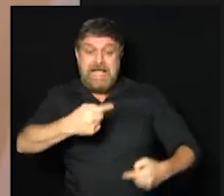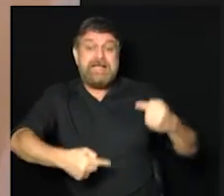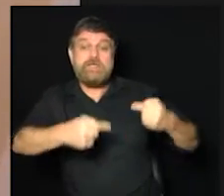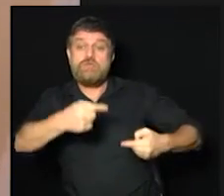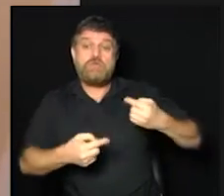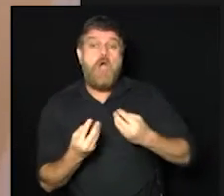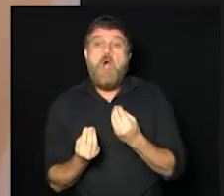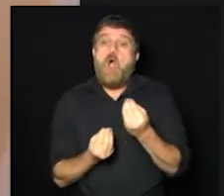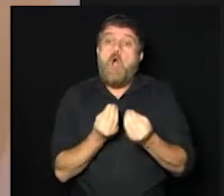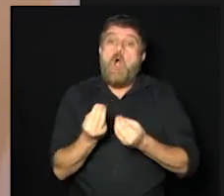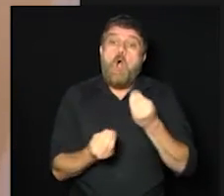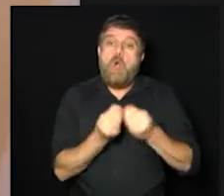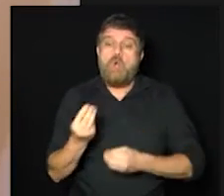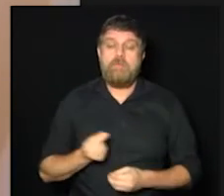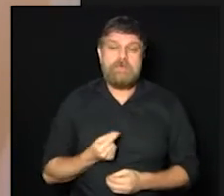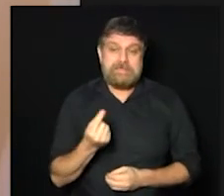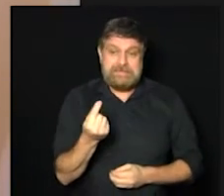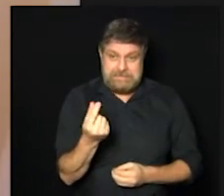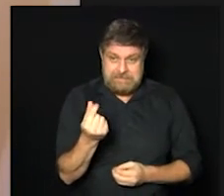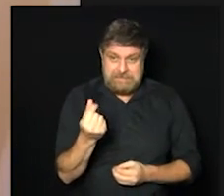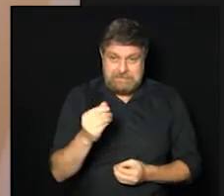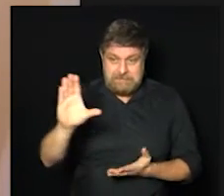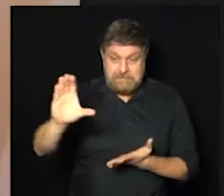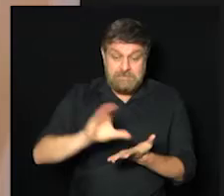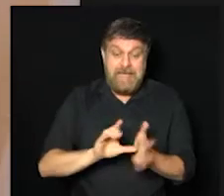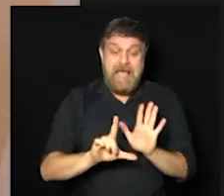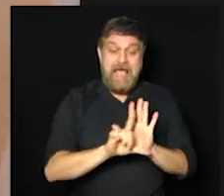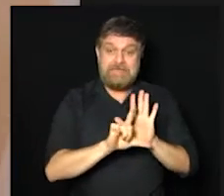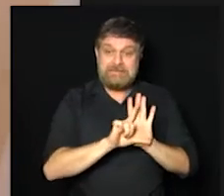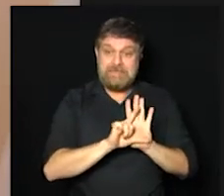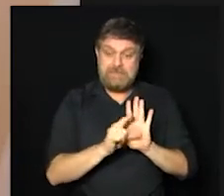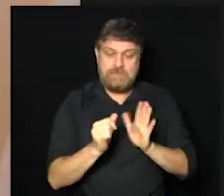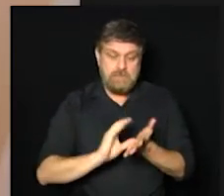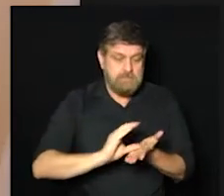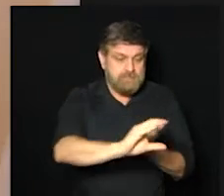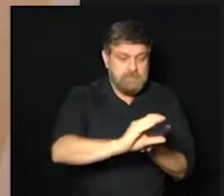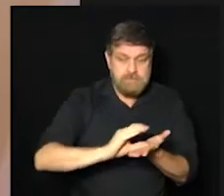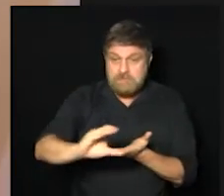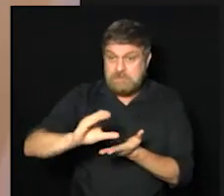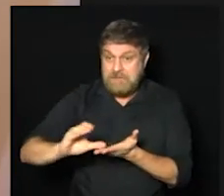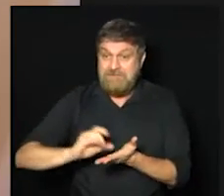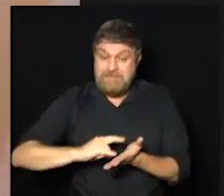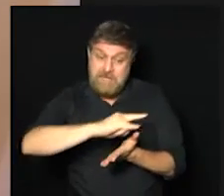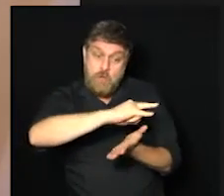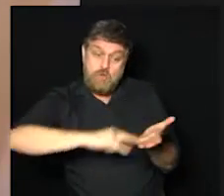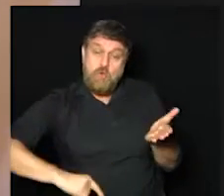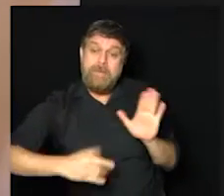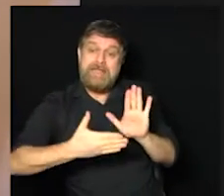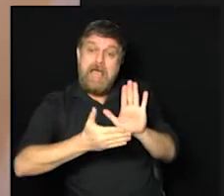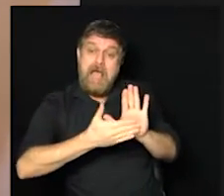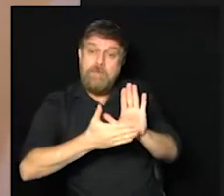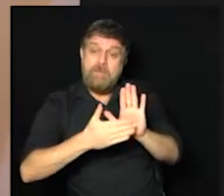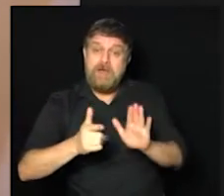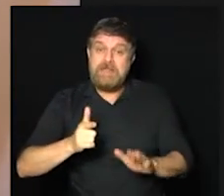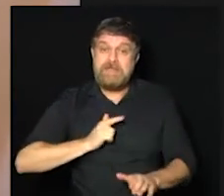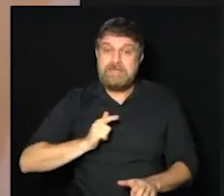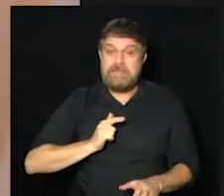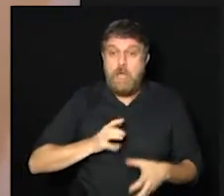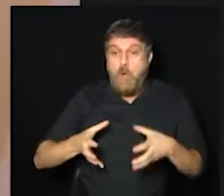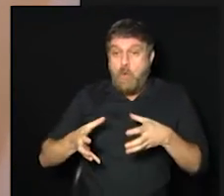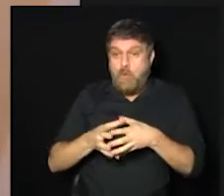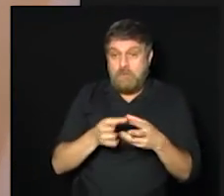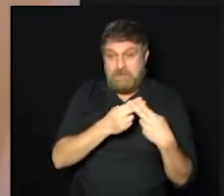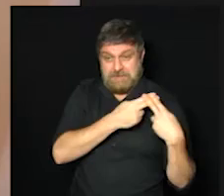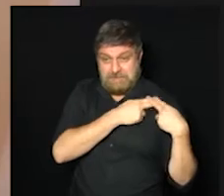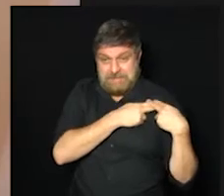como será a aplicação dessa lei na cidade e vai apresentar um documento que propõe a criação de um comitê